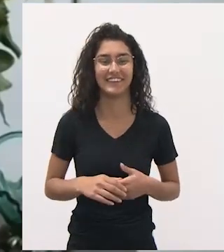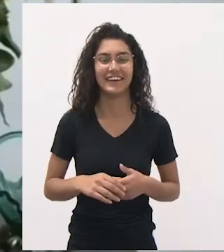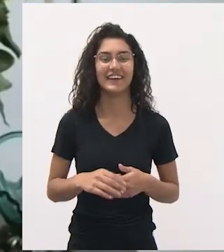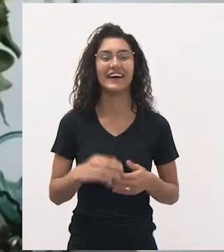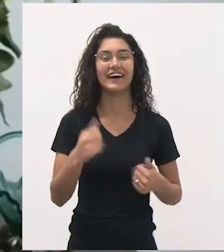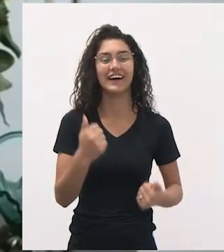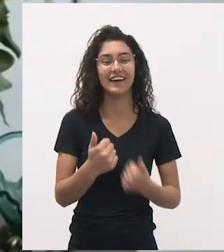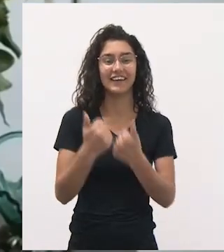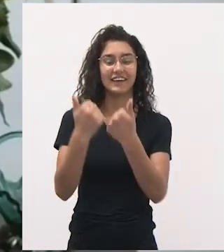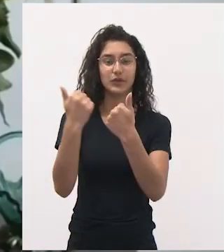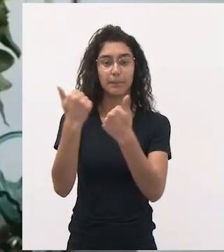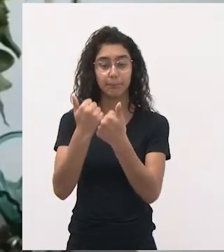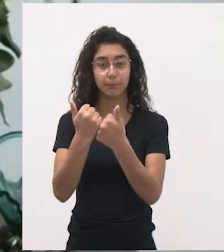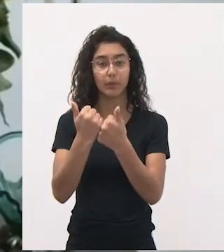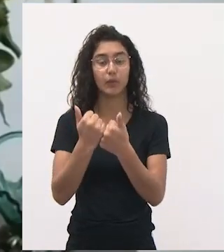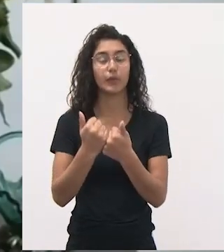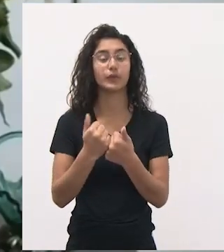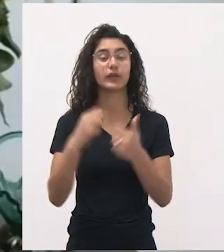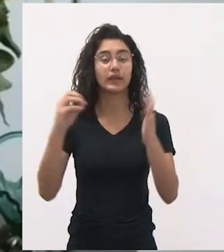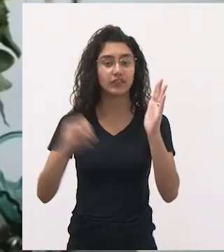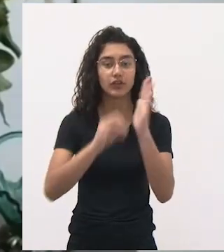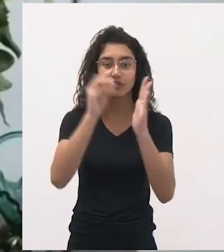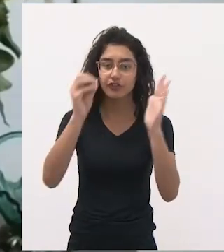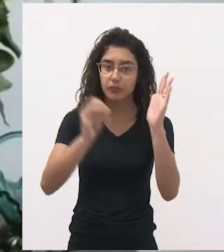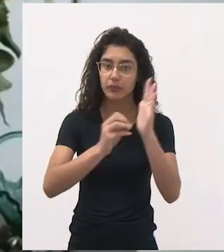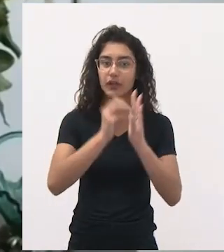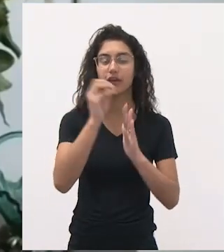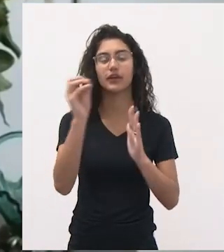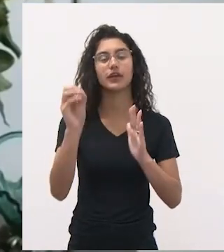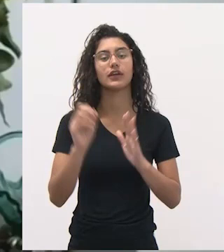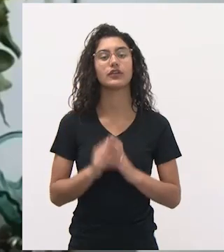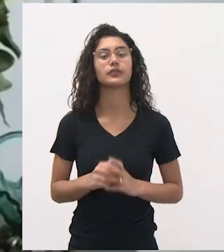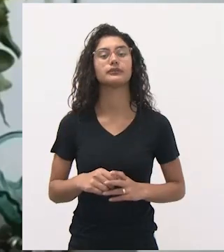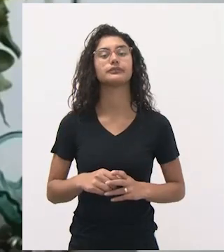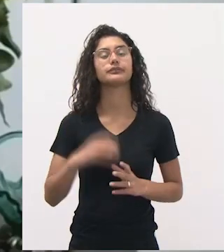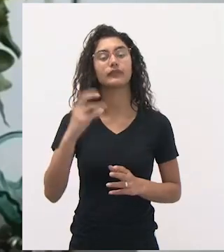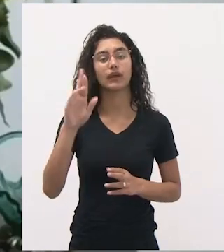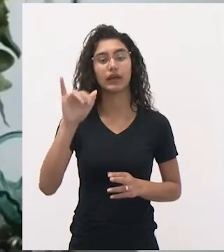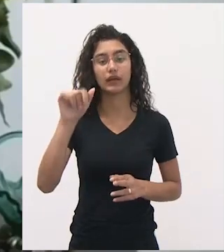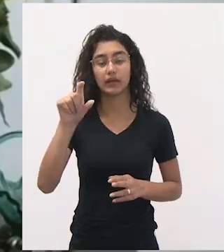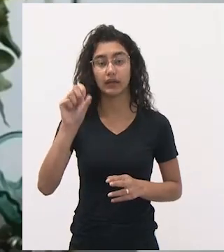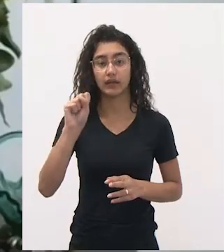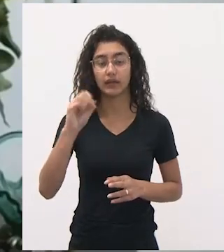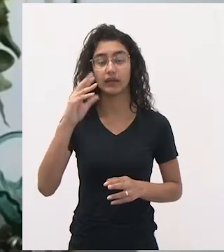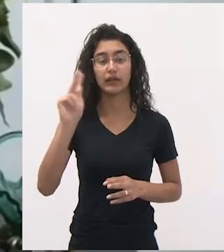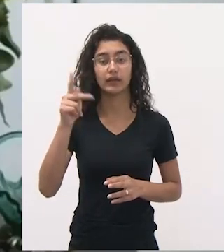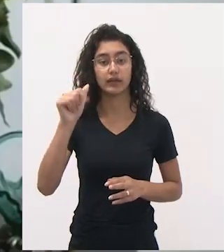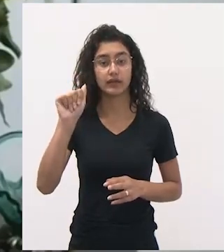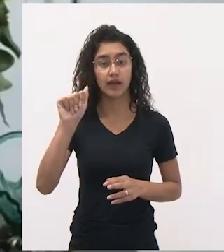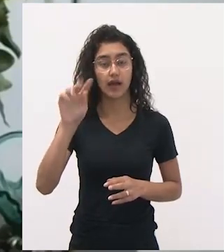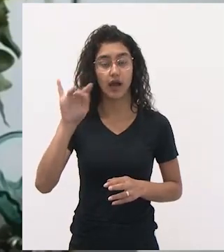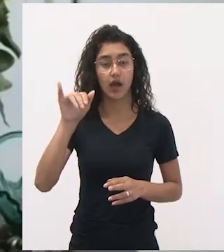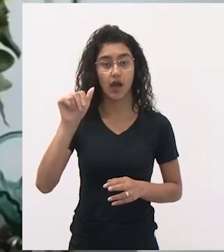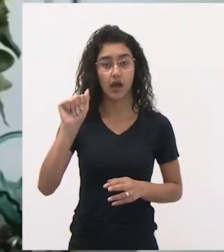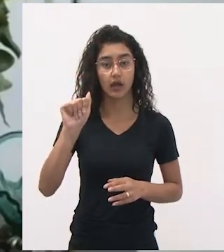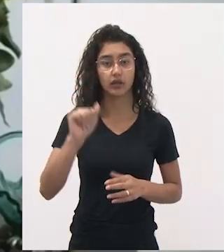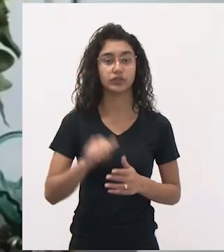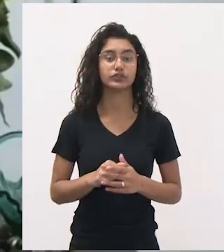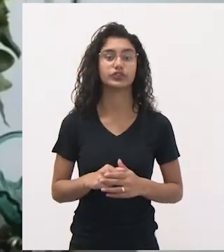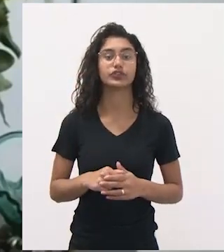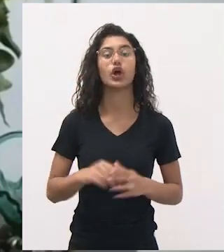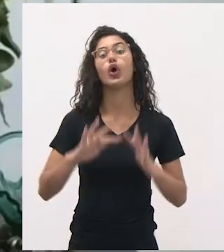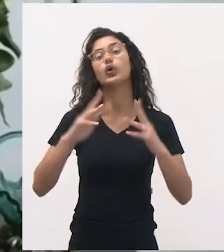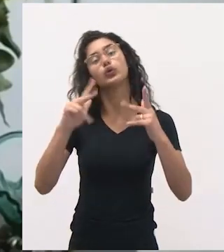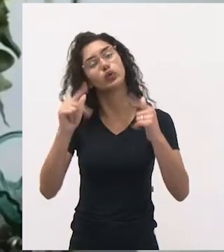tivemos da nossa equipe aí do Centro de Mídias, a Cris, a Tati, a professora Valéria Marques, a nossa equipe